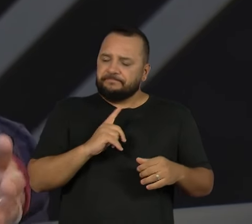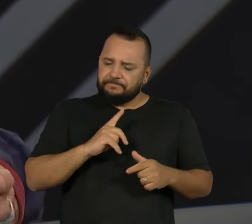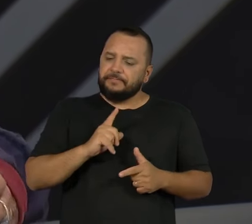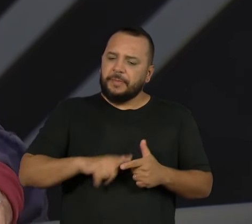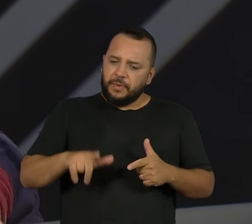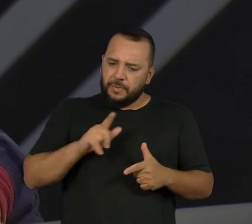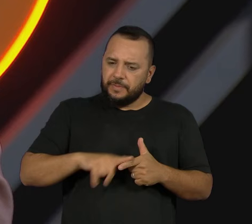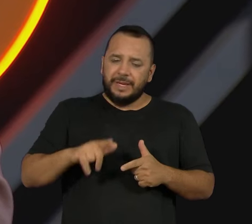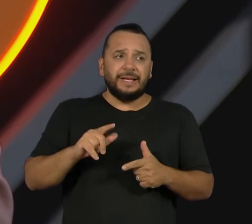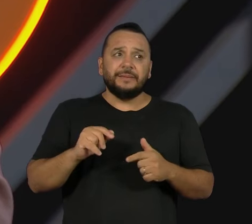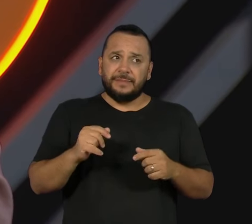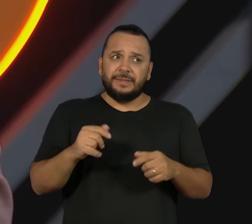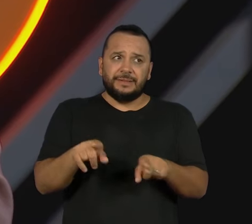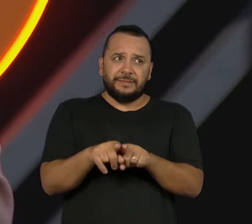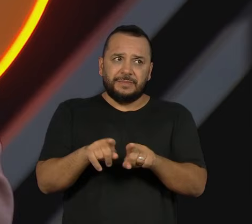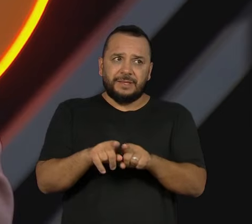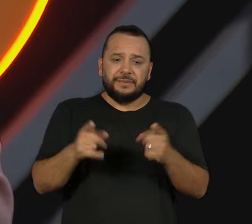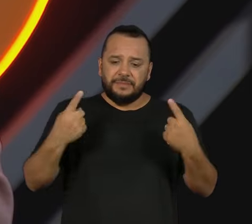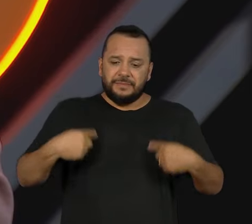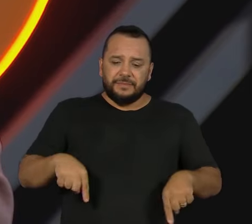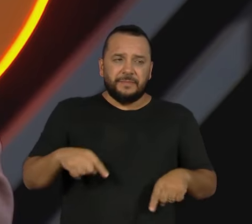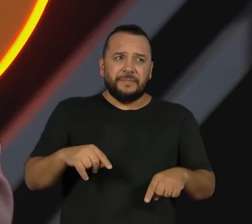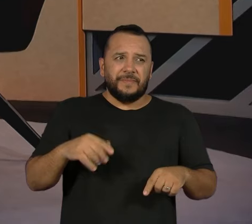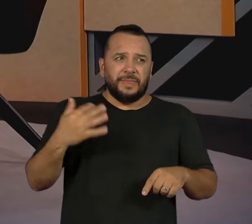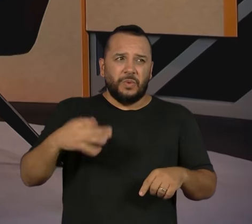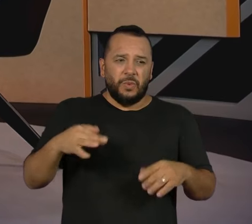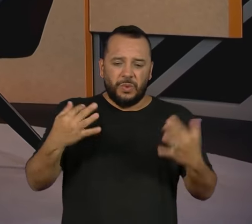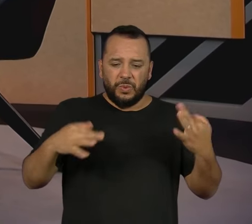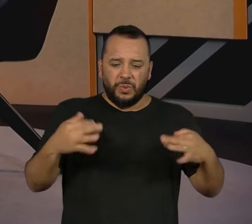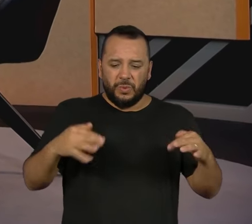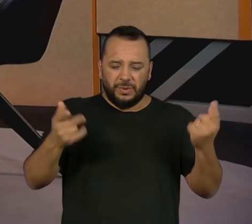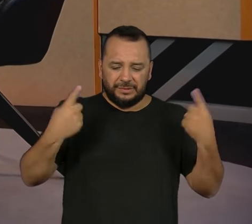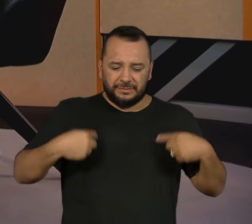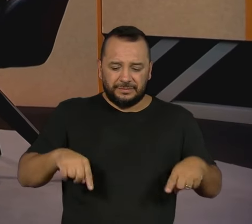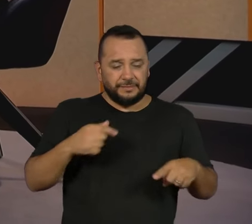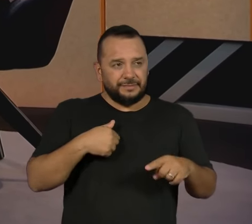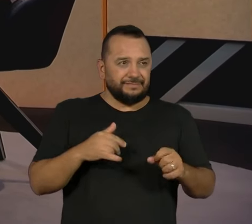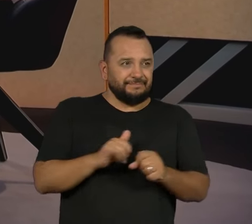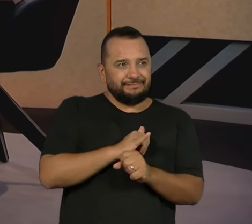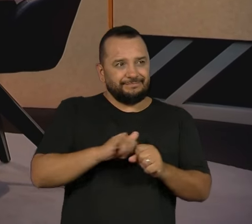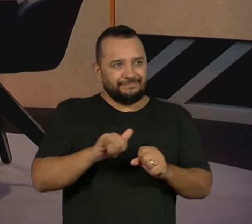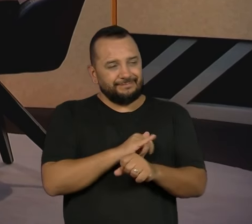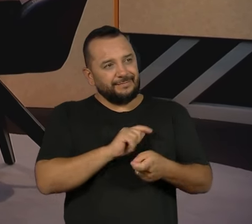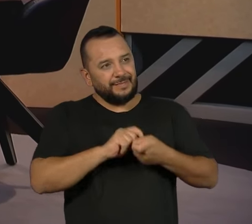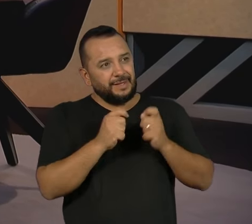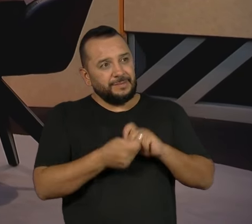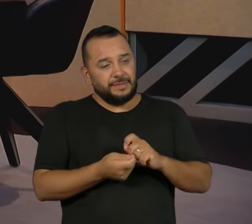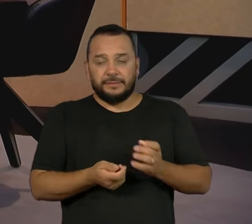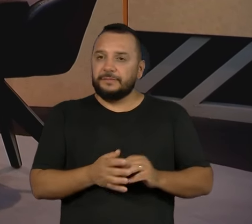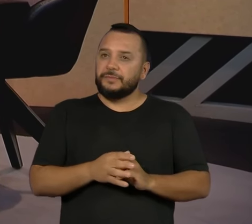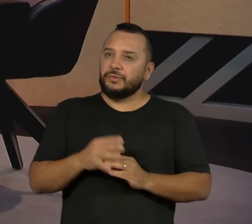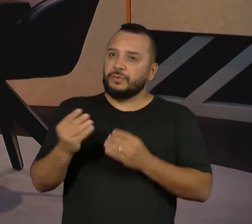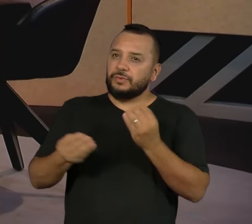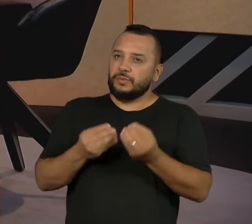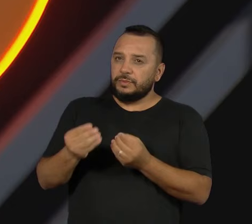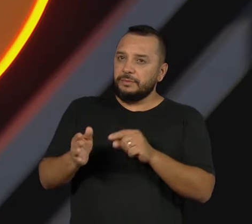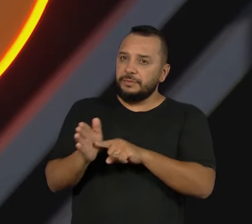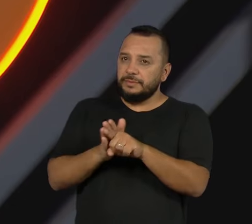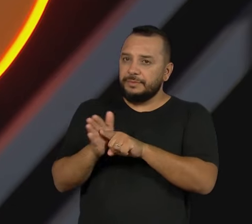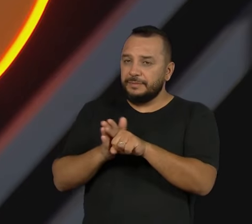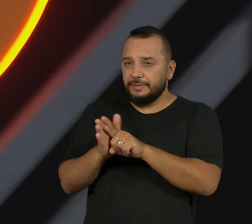exacerbaram lesões e eu preferi por outros caminhos. E como surgiu a sua pesquisa sobre